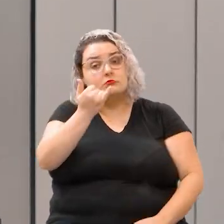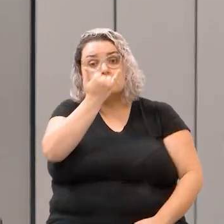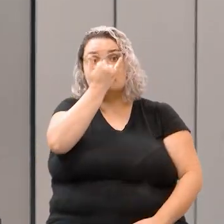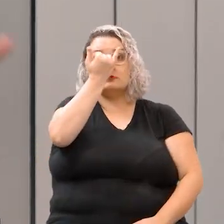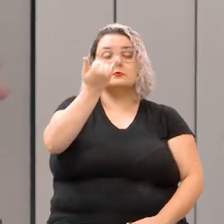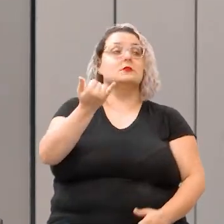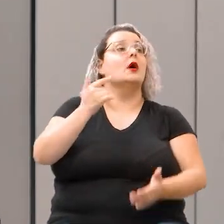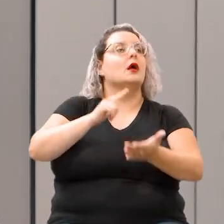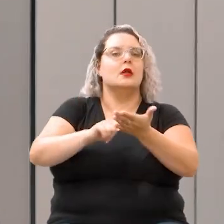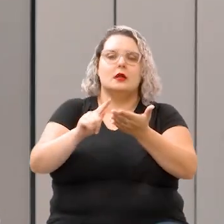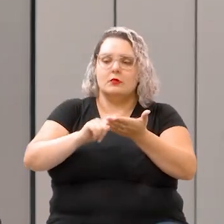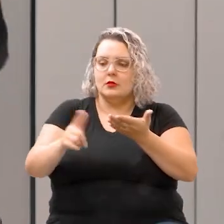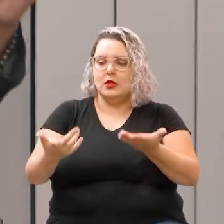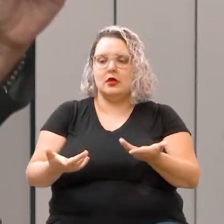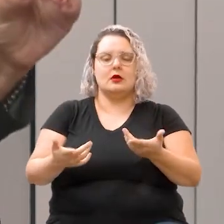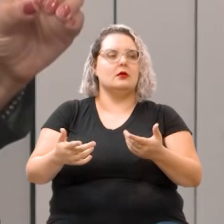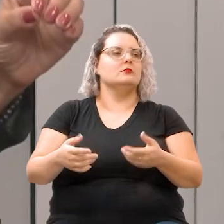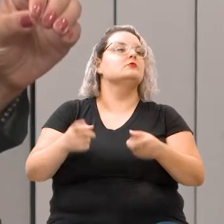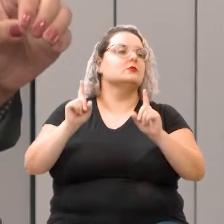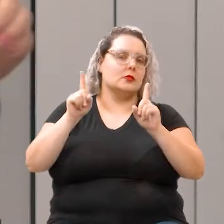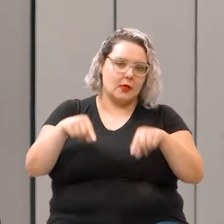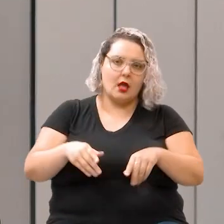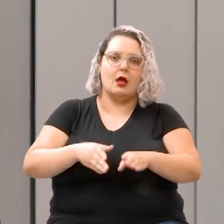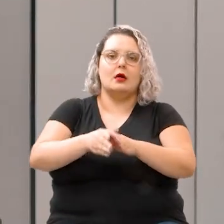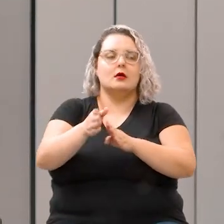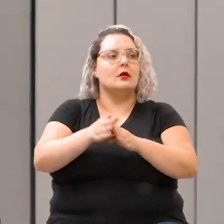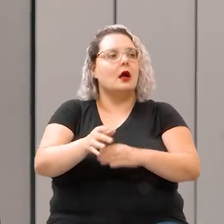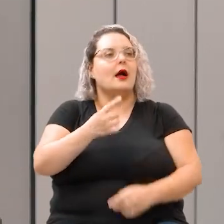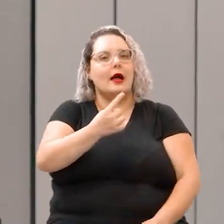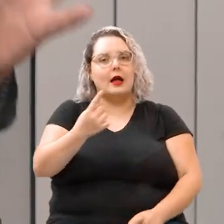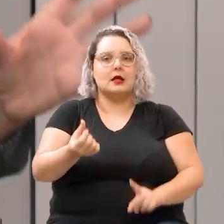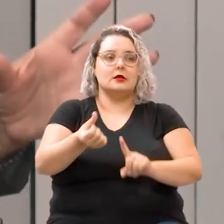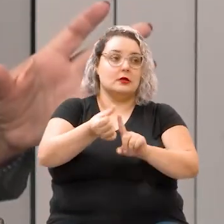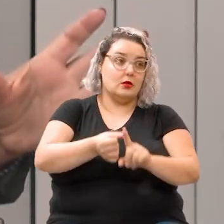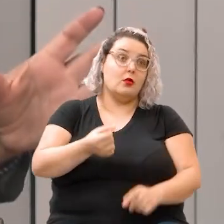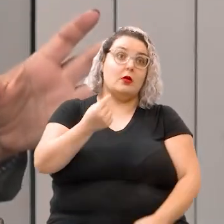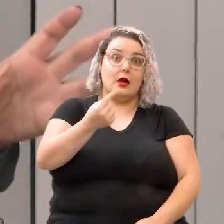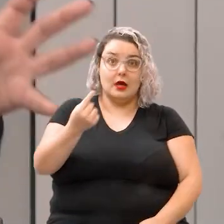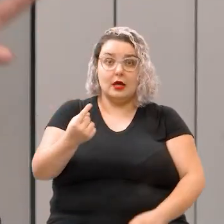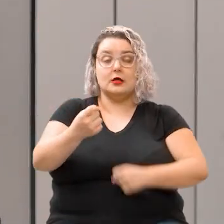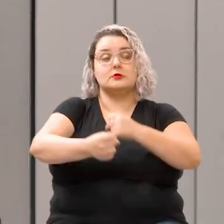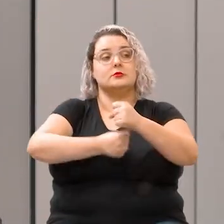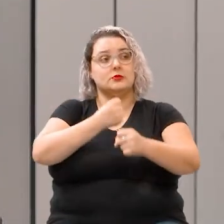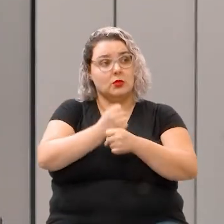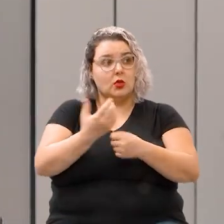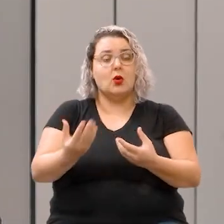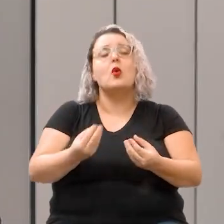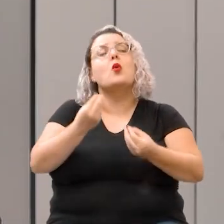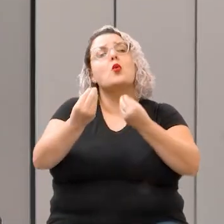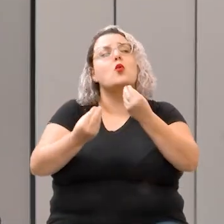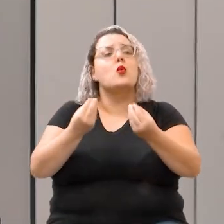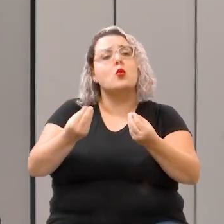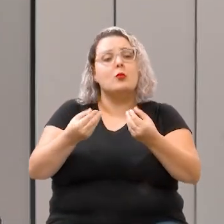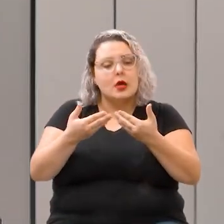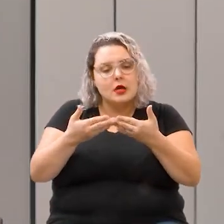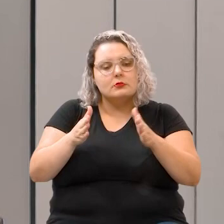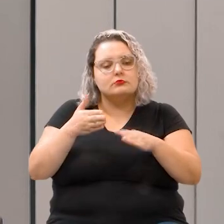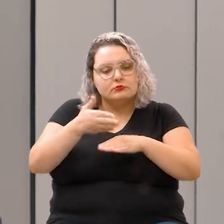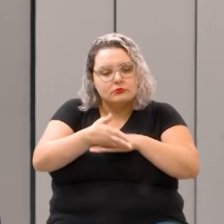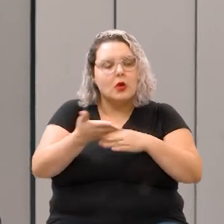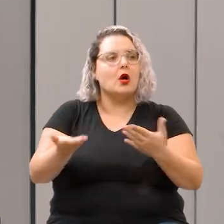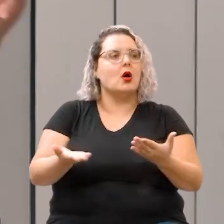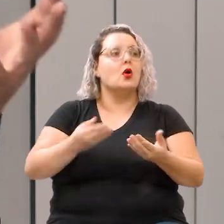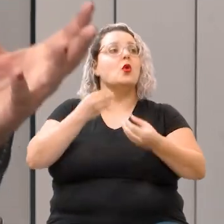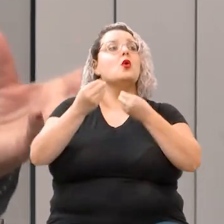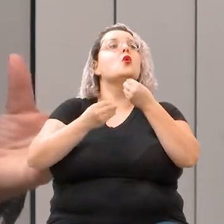a higienização, que é recomendado a cada 6 meses, ou pelo menos a cada 1 ano. Como é essa porta de entrada,